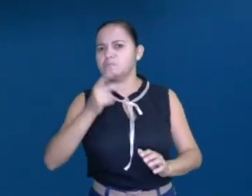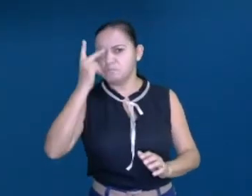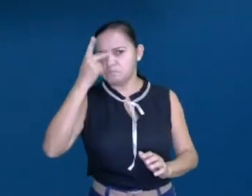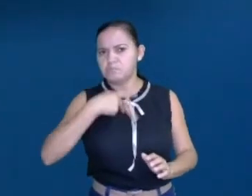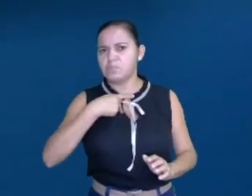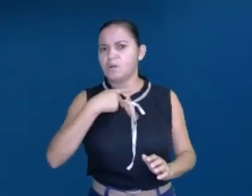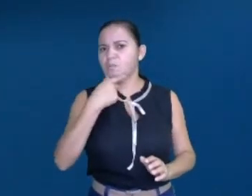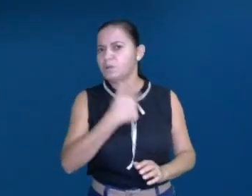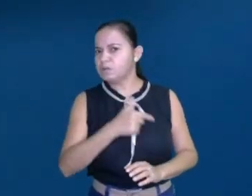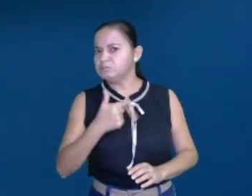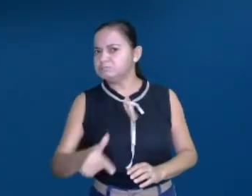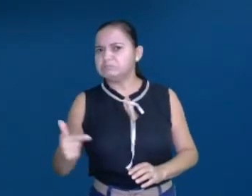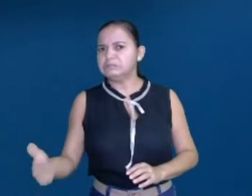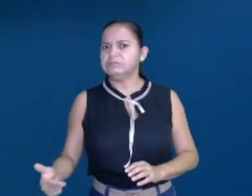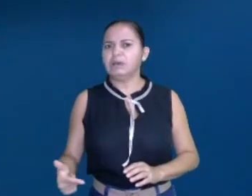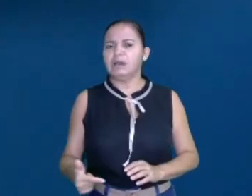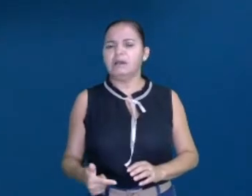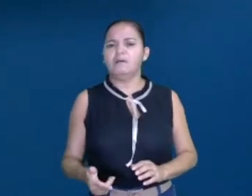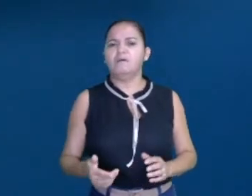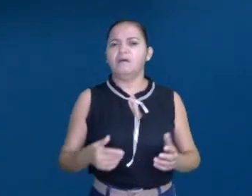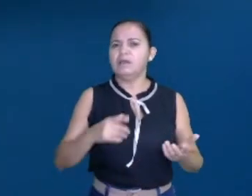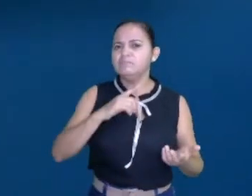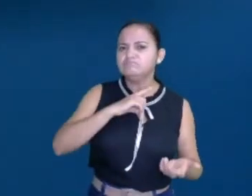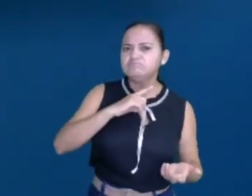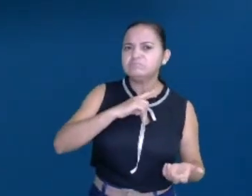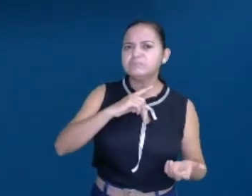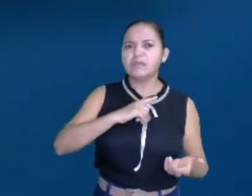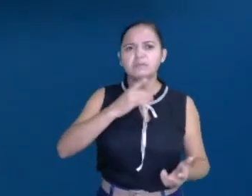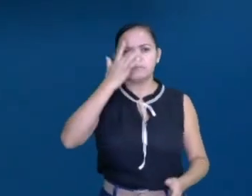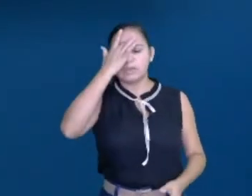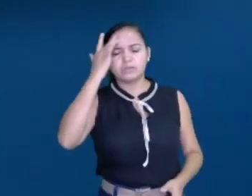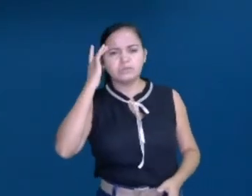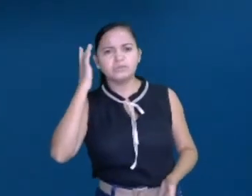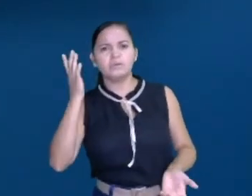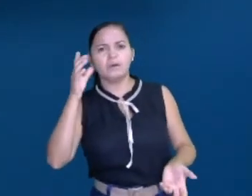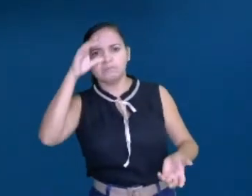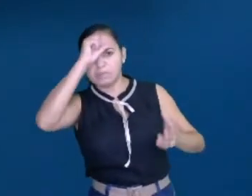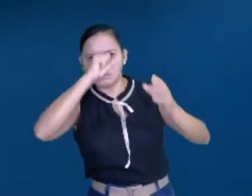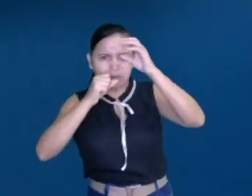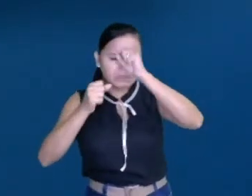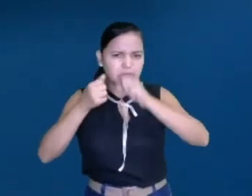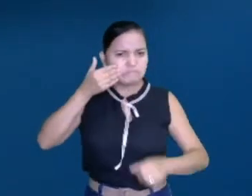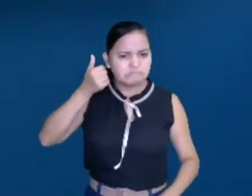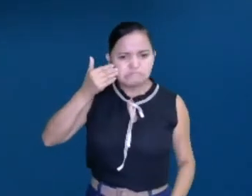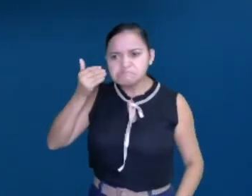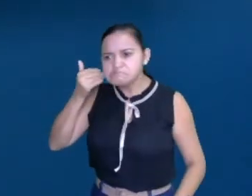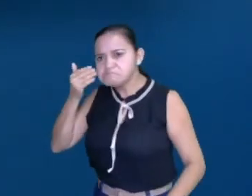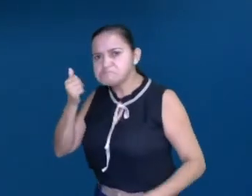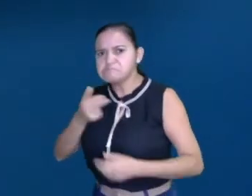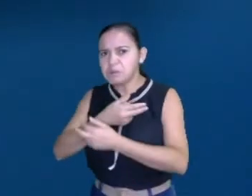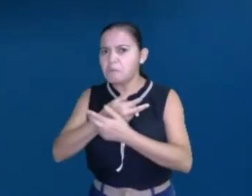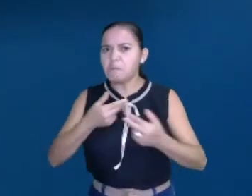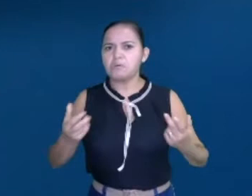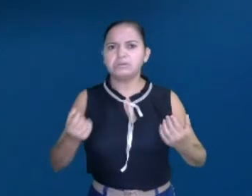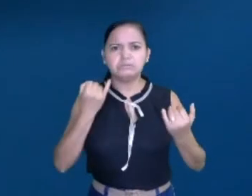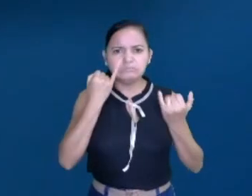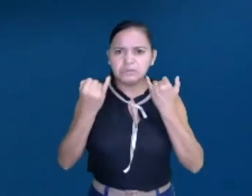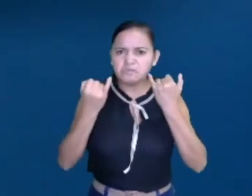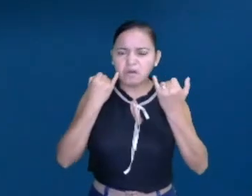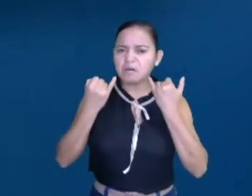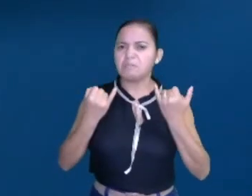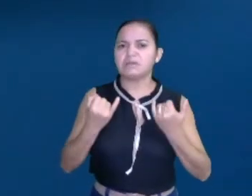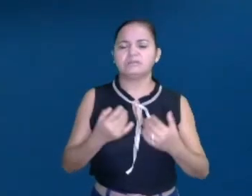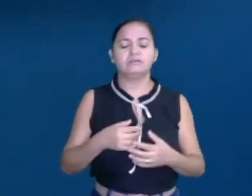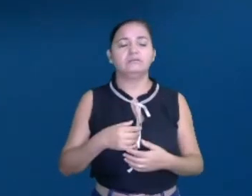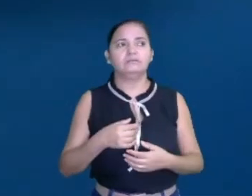informação de determinado meio de comunicação e vai dali ser literalmente levado